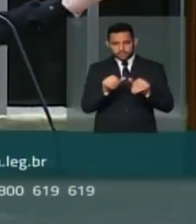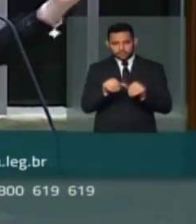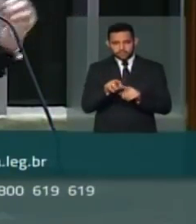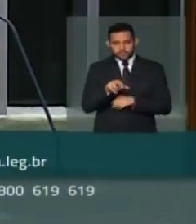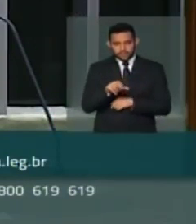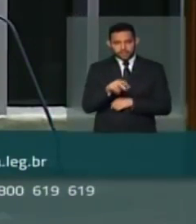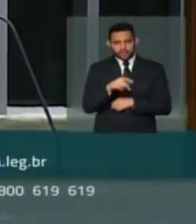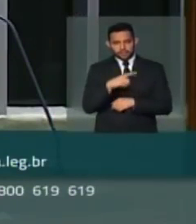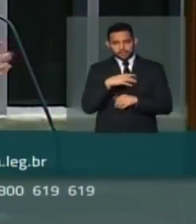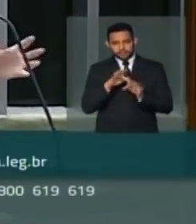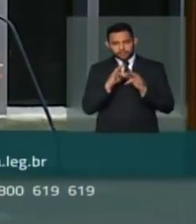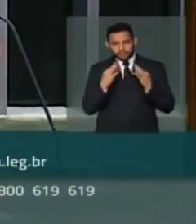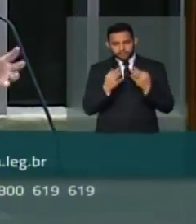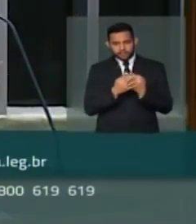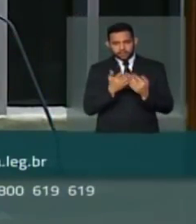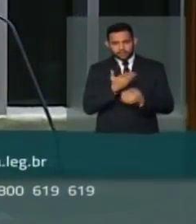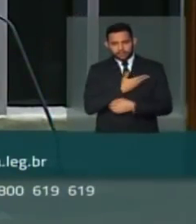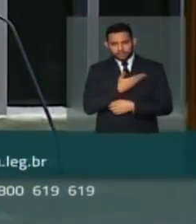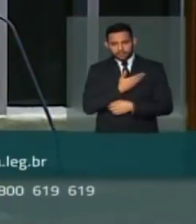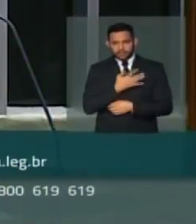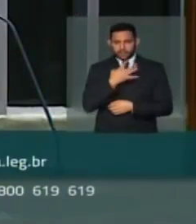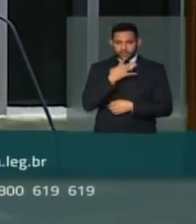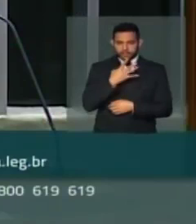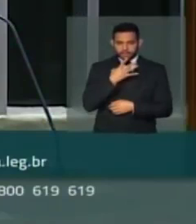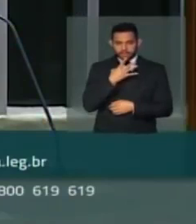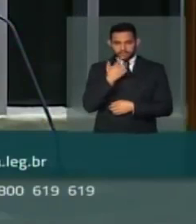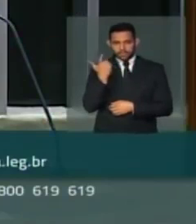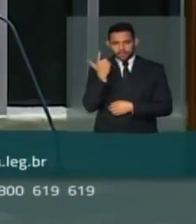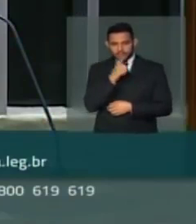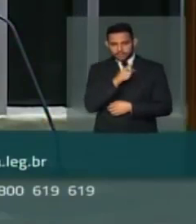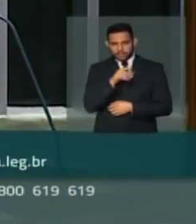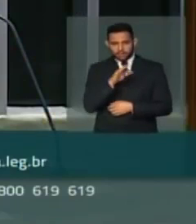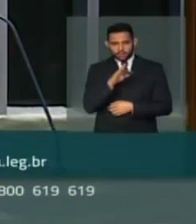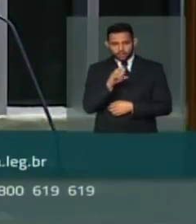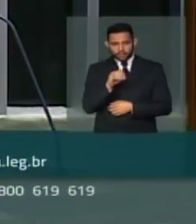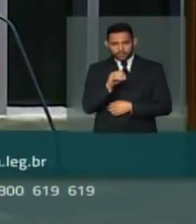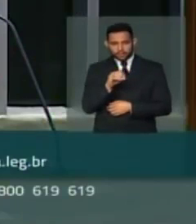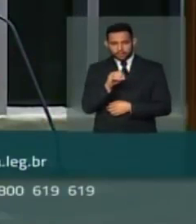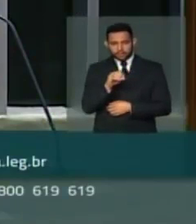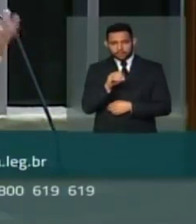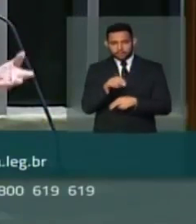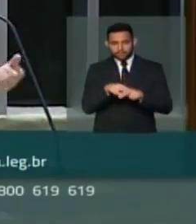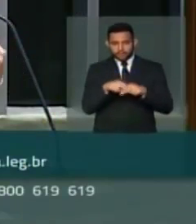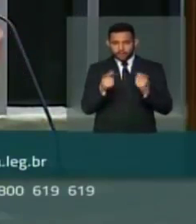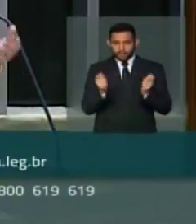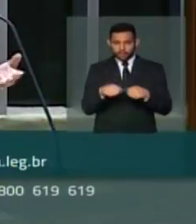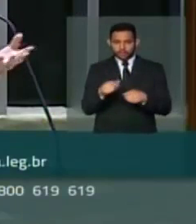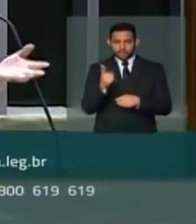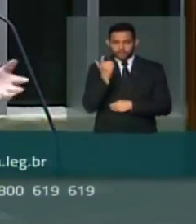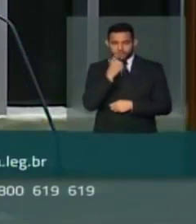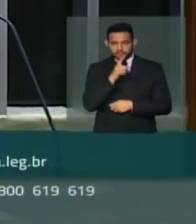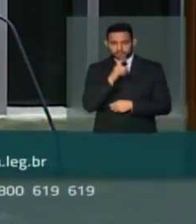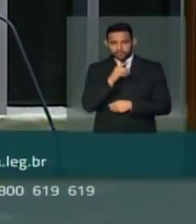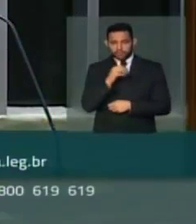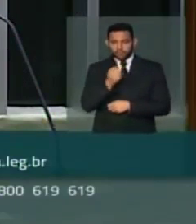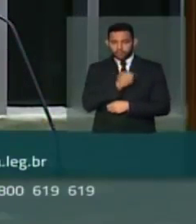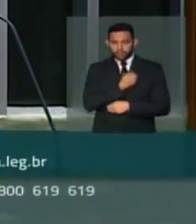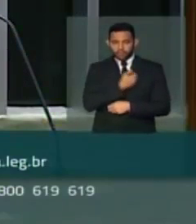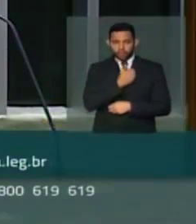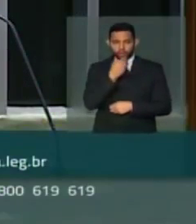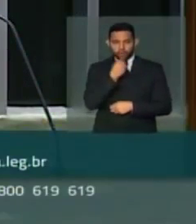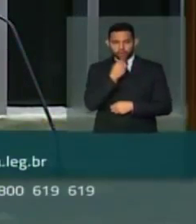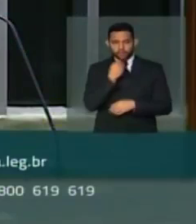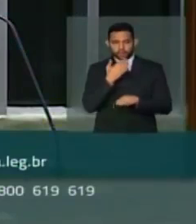vai buscar um familiar, um amigo, uma conhecida, para garantir a cota, para com isso garantir o número de homens que vão